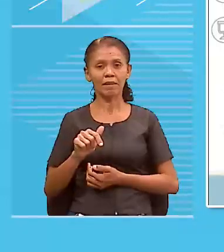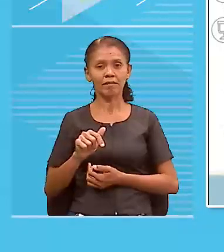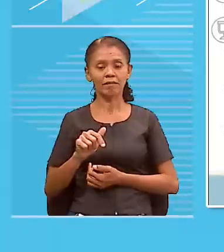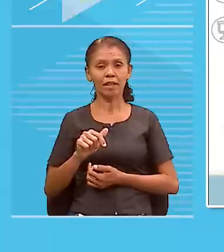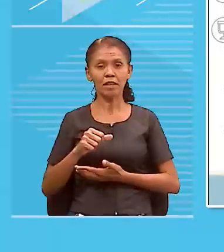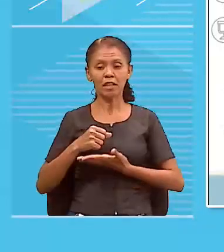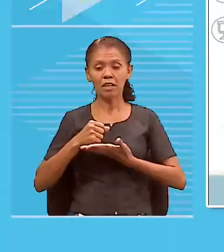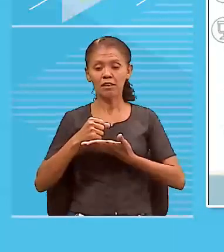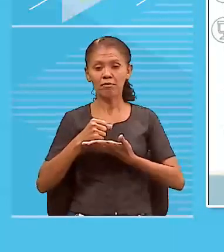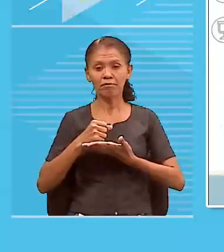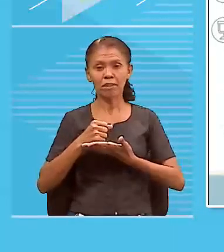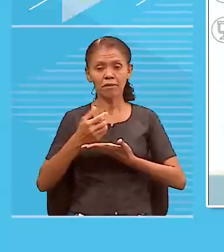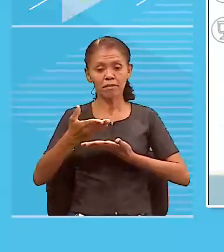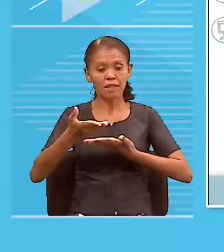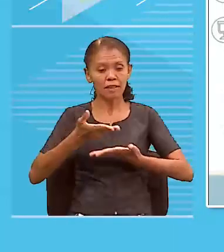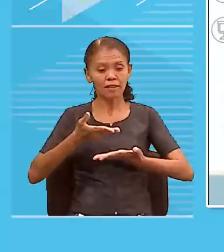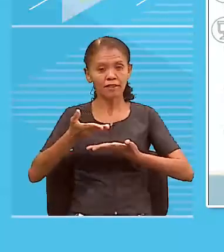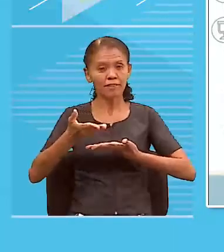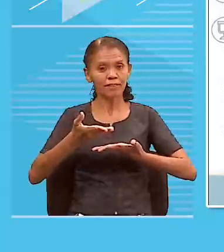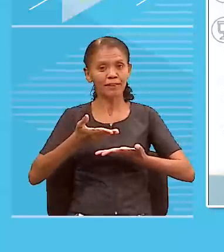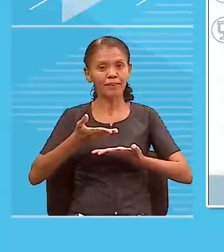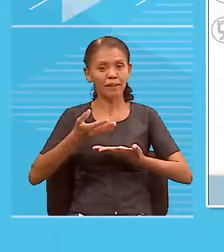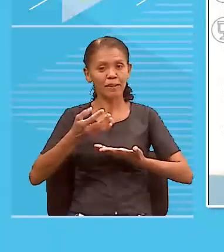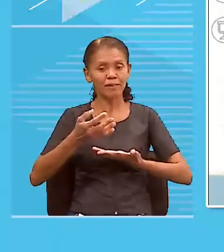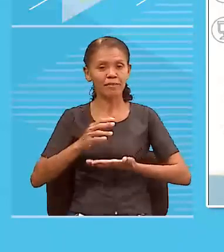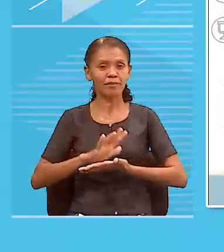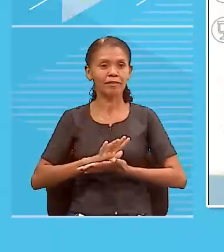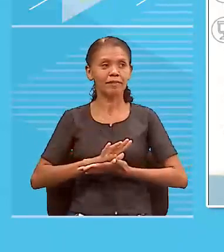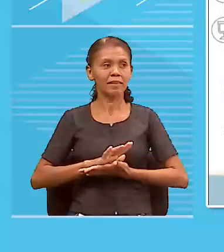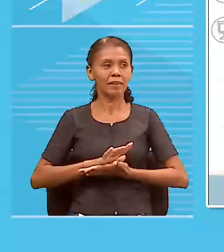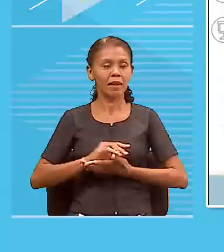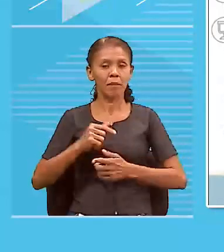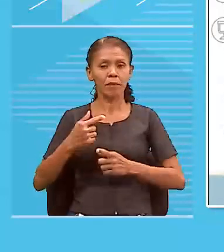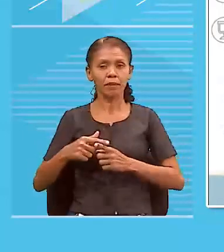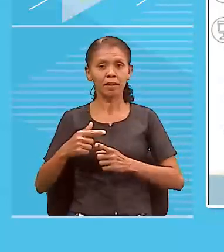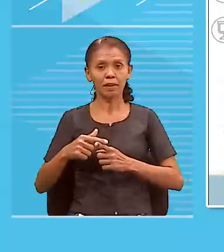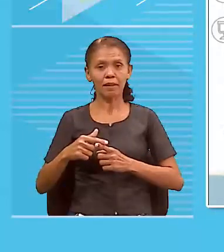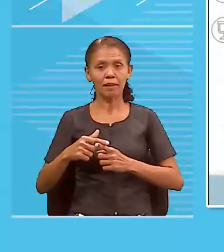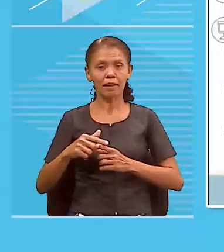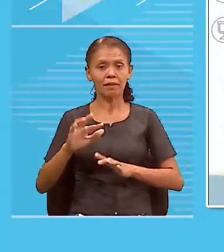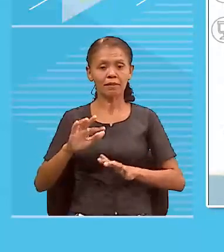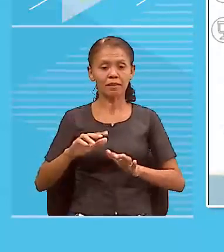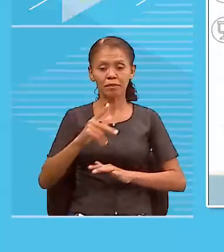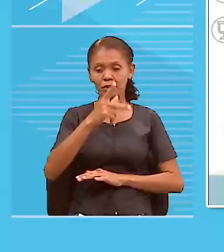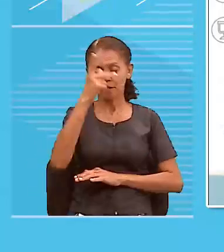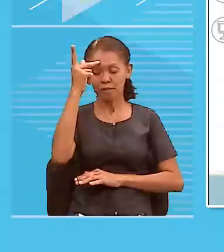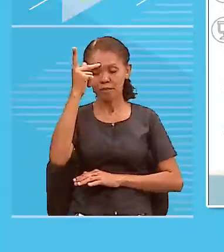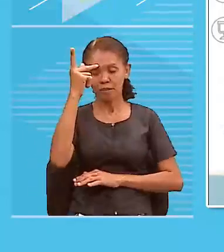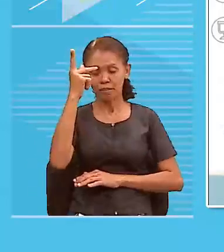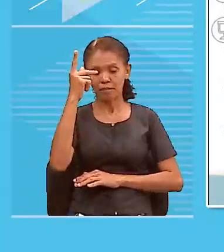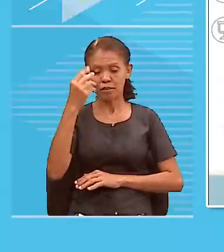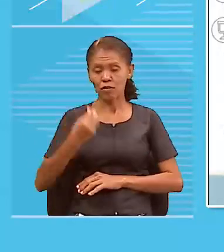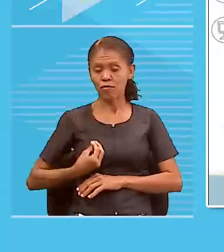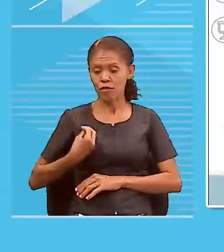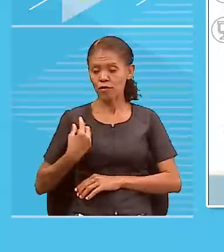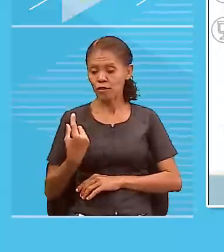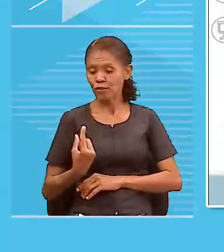né da do abandono E aí ela vai se sentir é